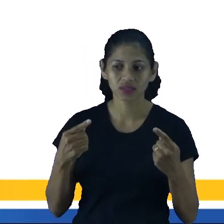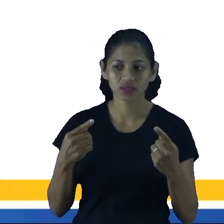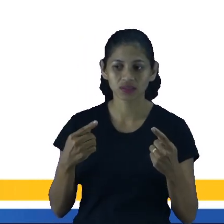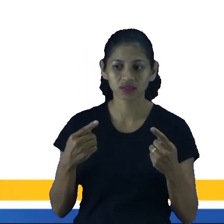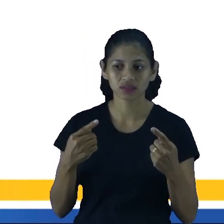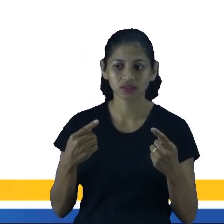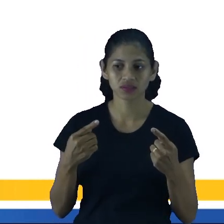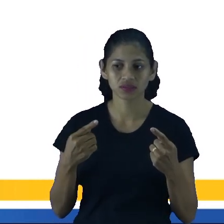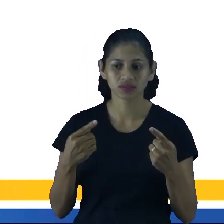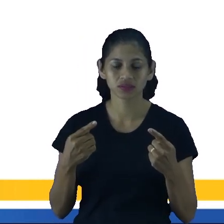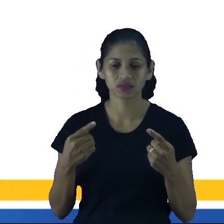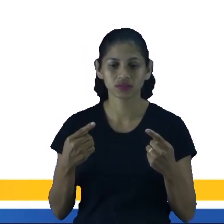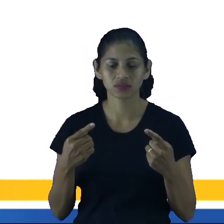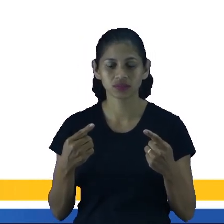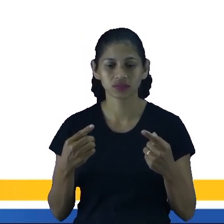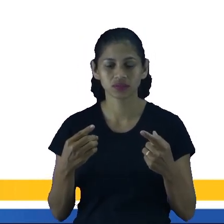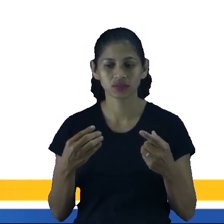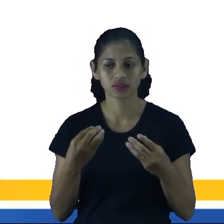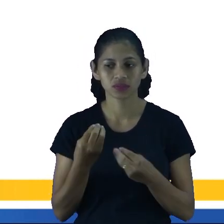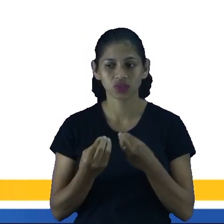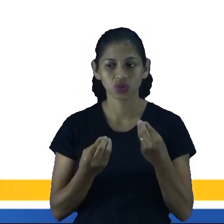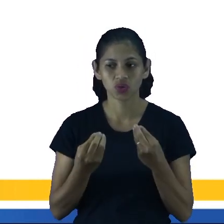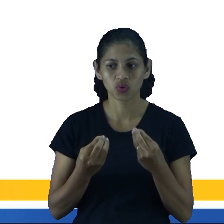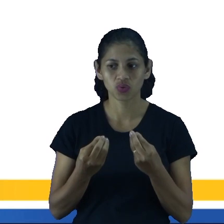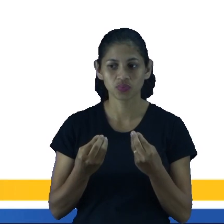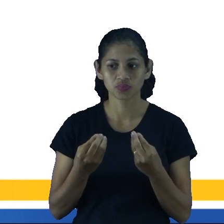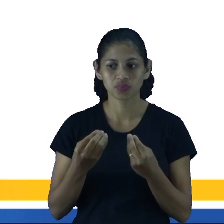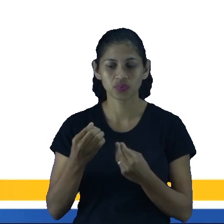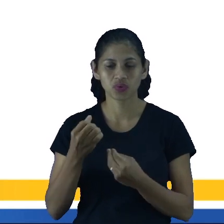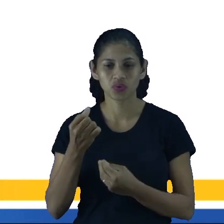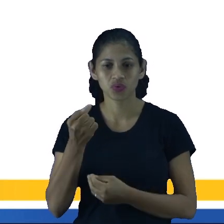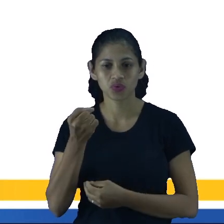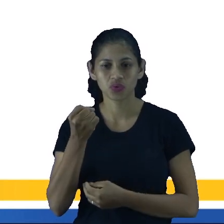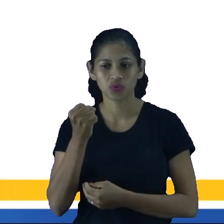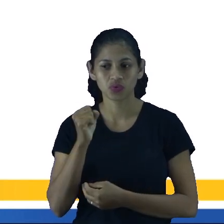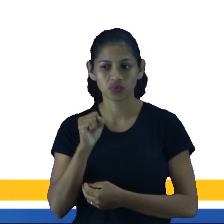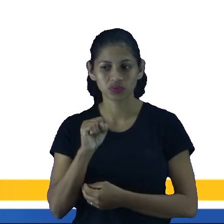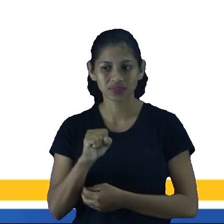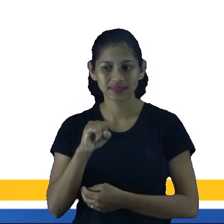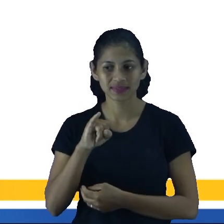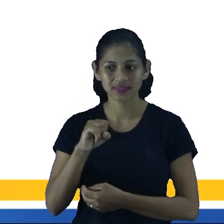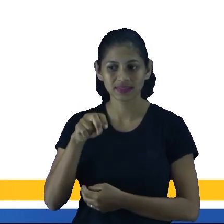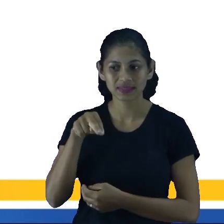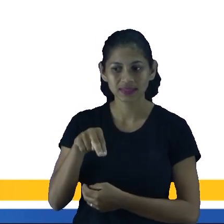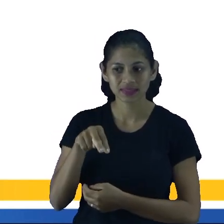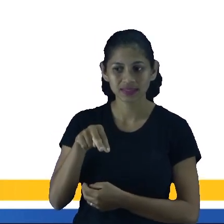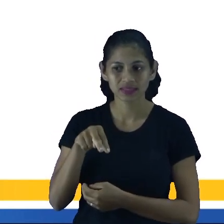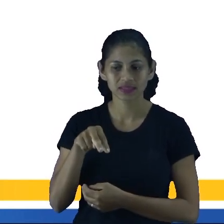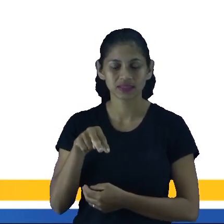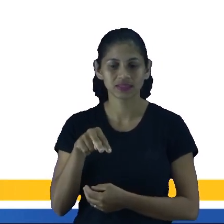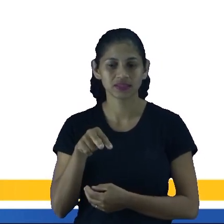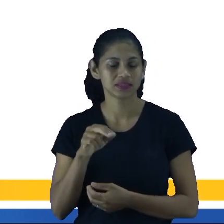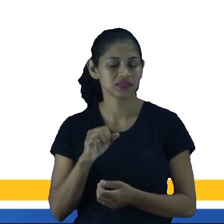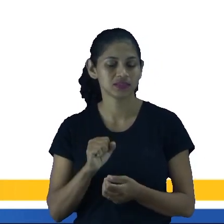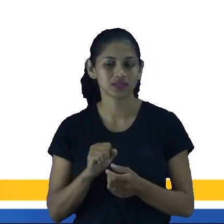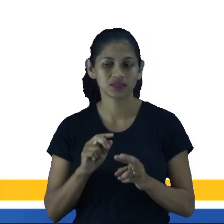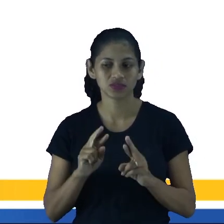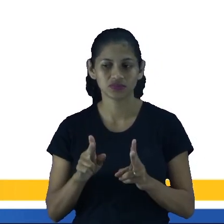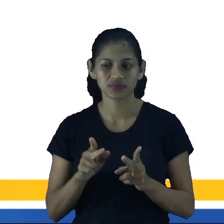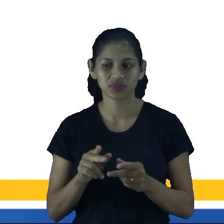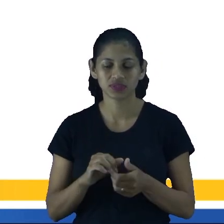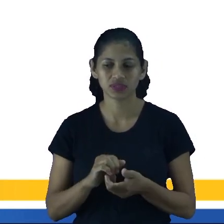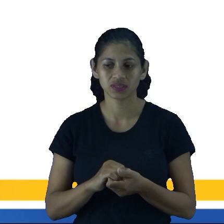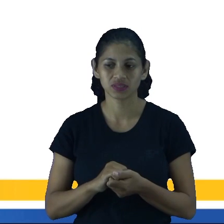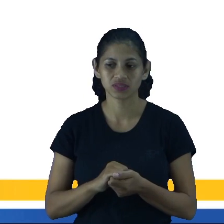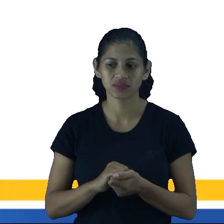é um advérbio de quantidade, o mais, né? E o sin embargo é uma conjunção adversativa, né? Que